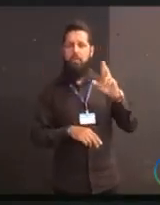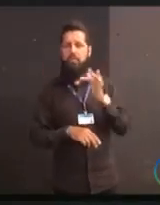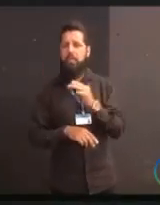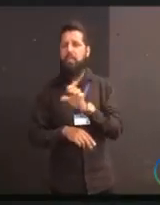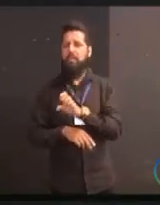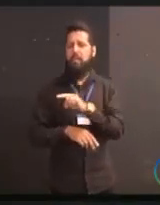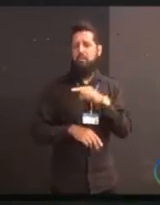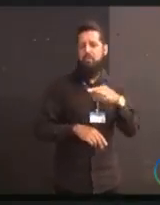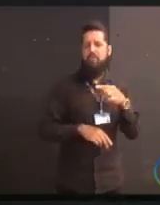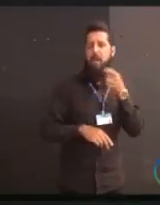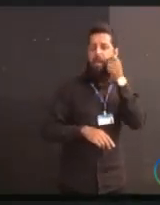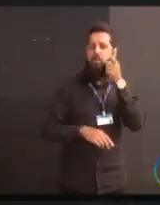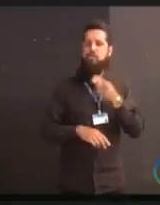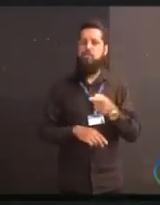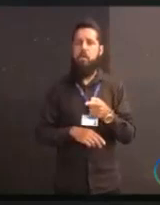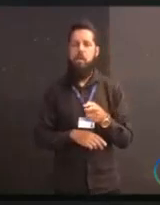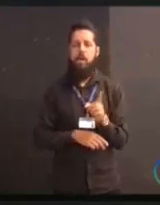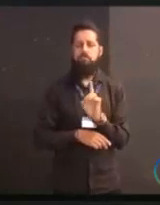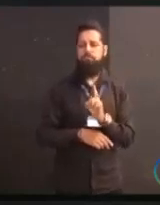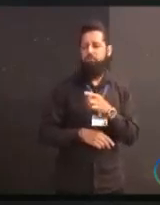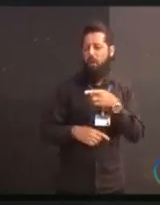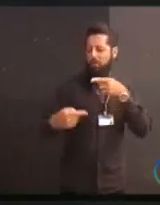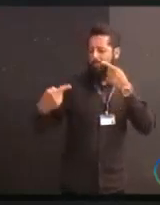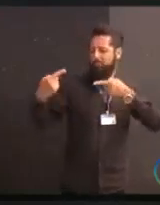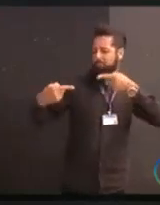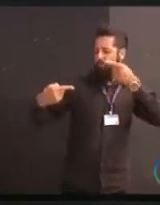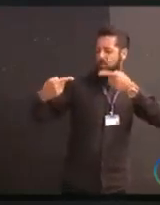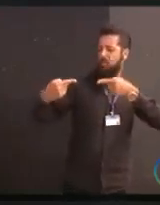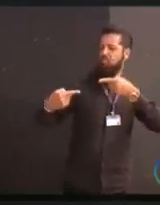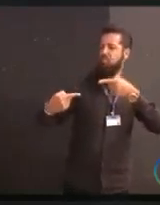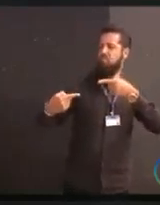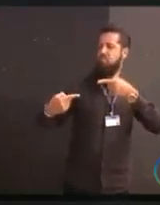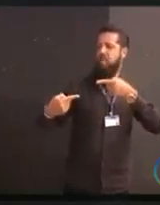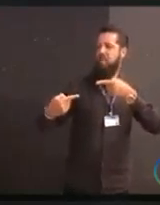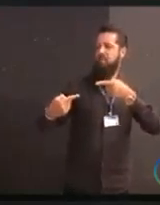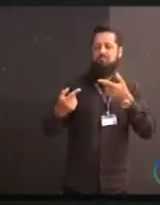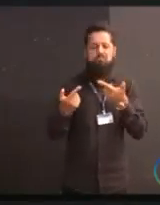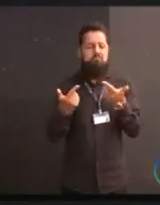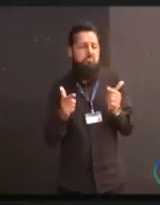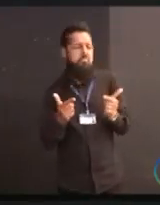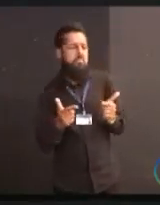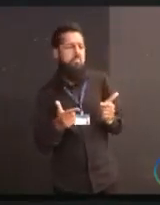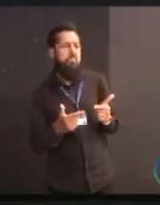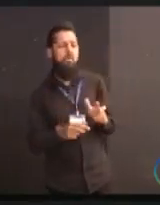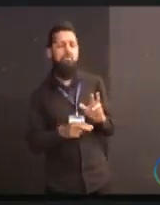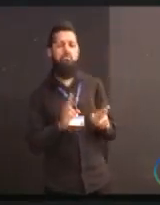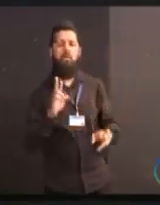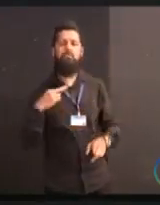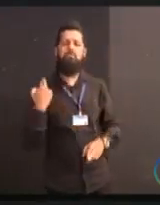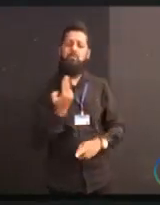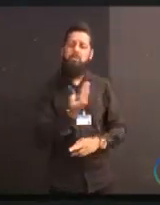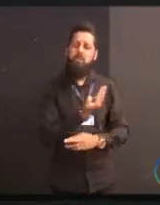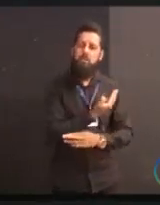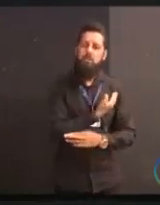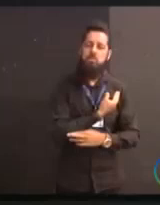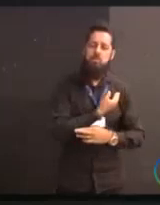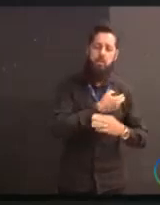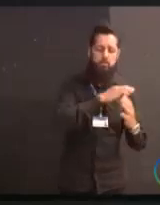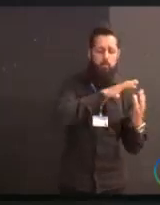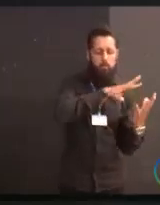Estranho é a acusação quem acusa, inclusive quem não tem religião. O mundo sim é